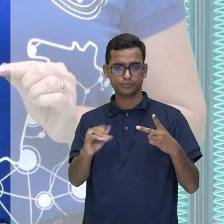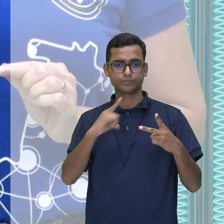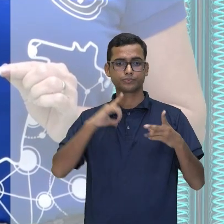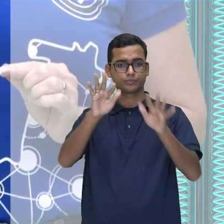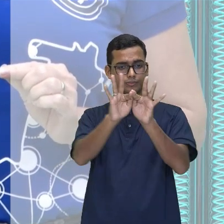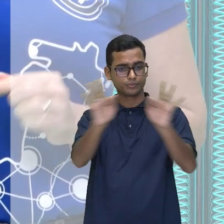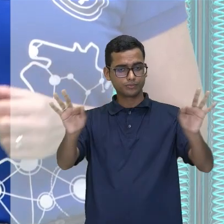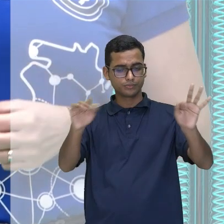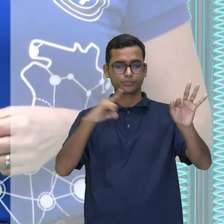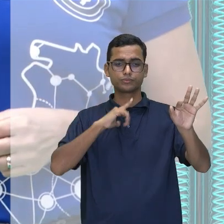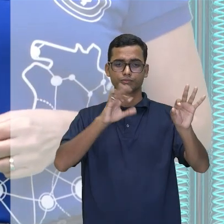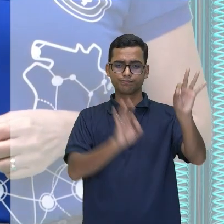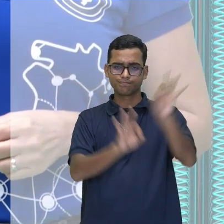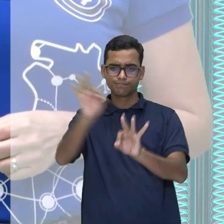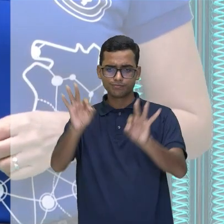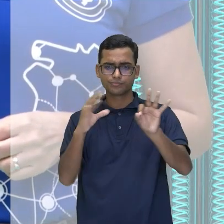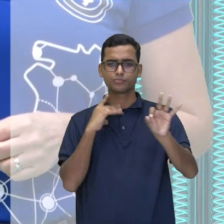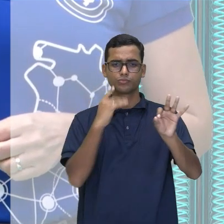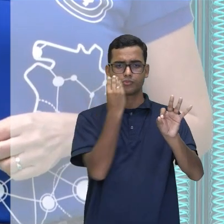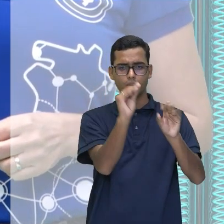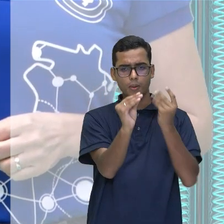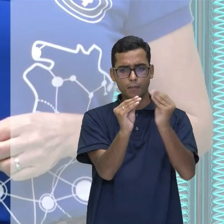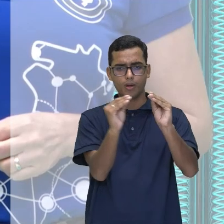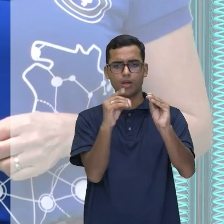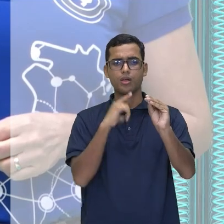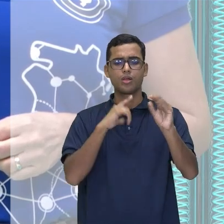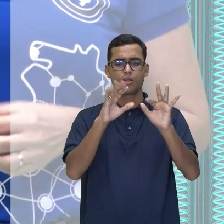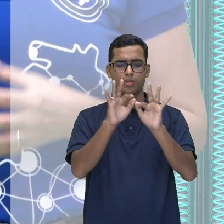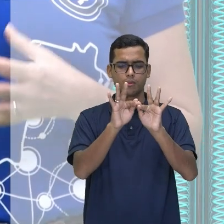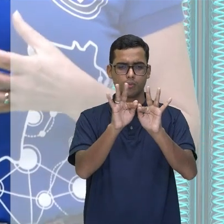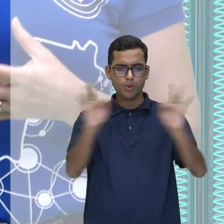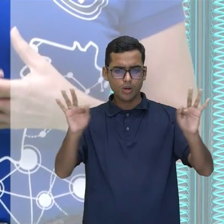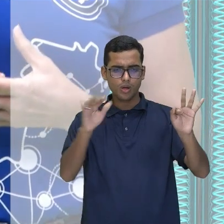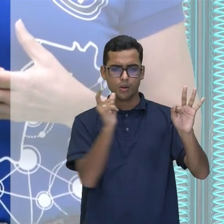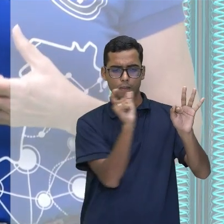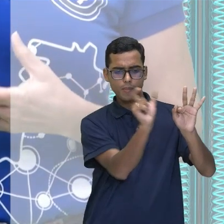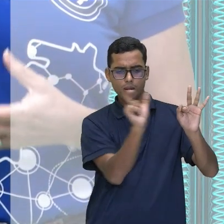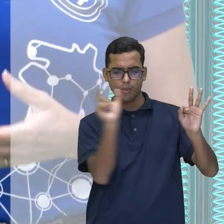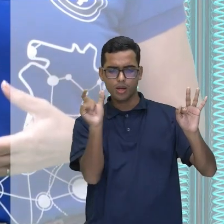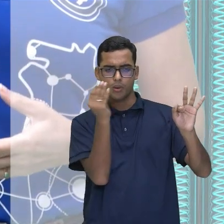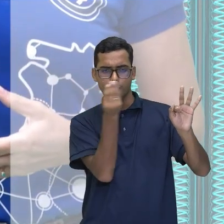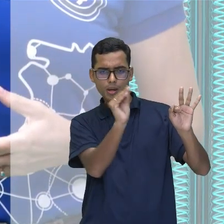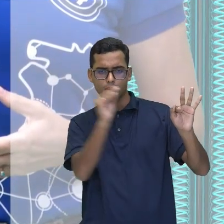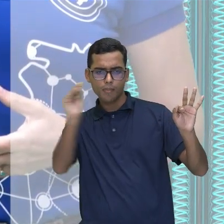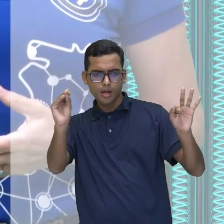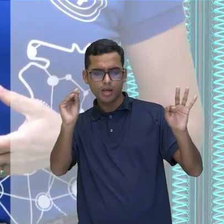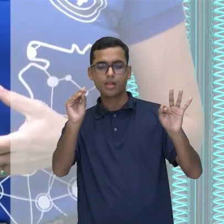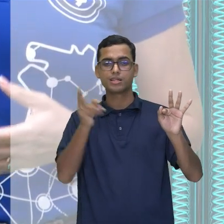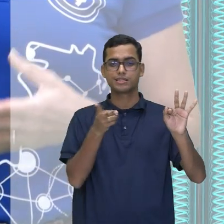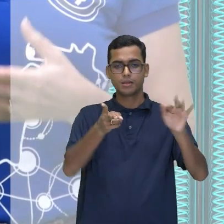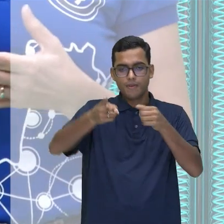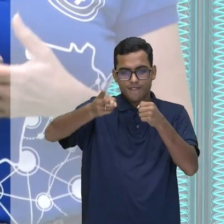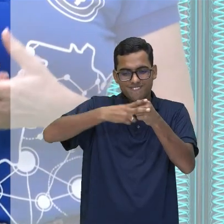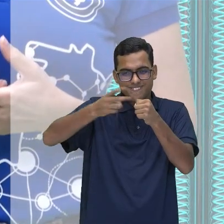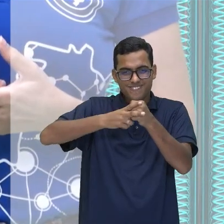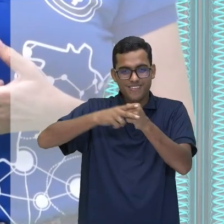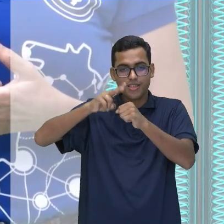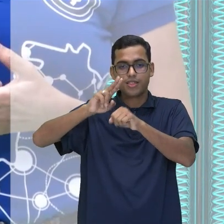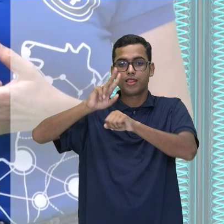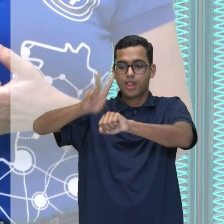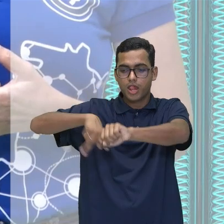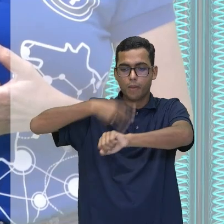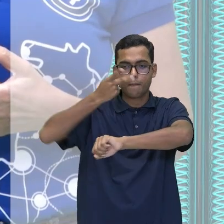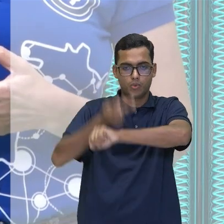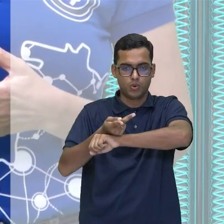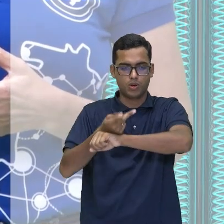são posicionados sempre, tá lá até em destaque ali para você, ó, sempre após quem? Após o